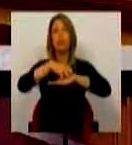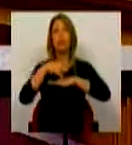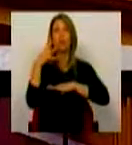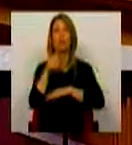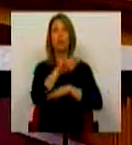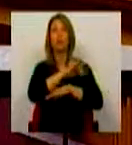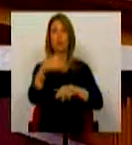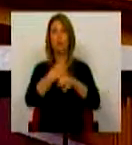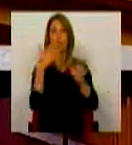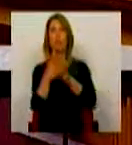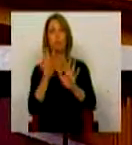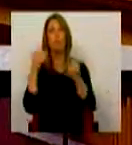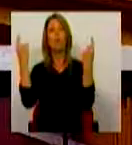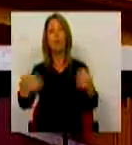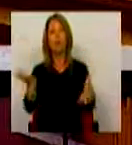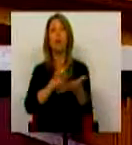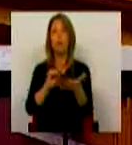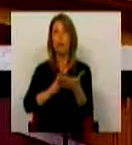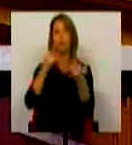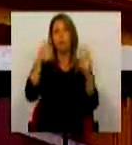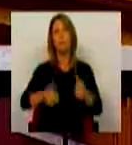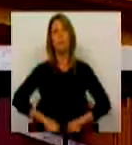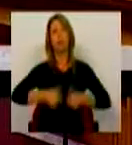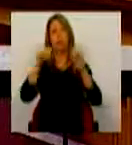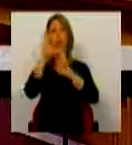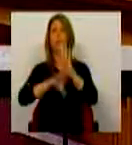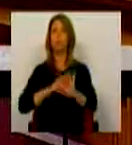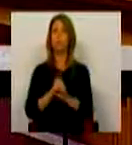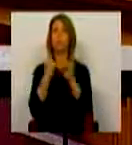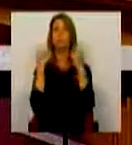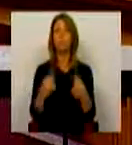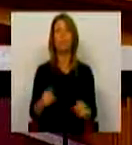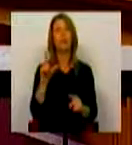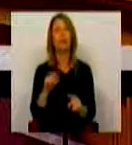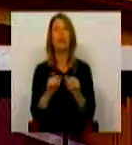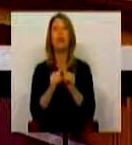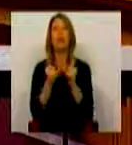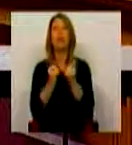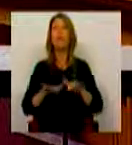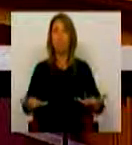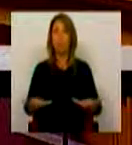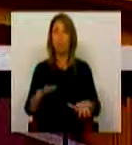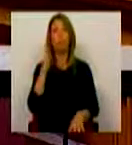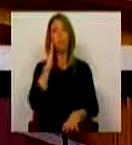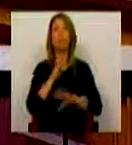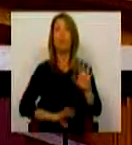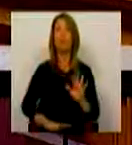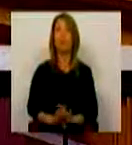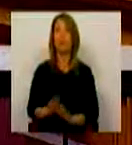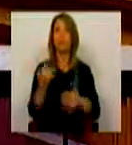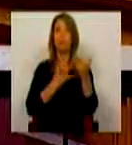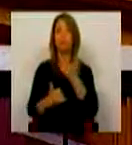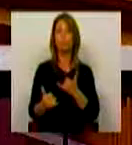1.200 trabalhadores terão nos registros melhores condições de trabalho. Também ao nível da informática está a ser feito e foram